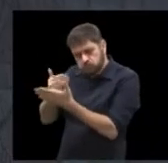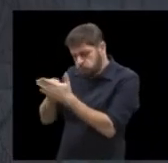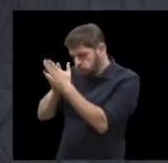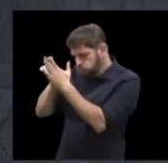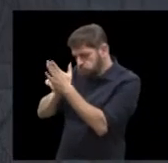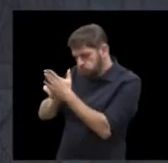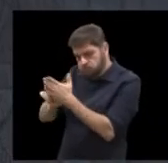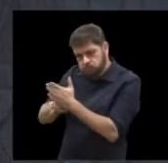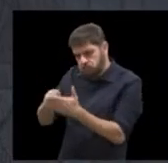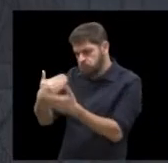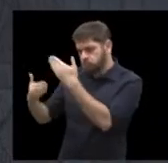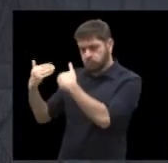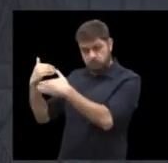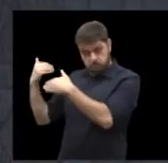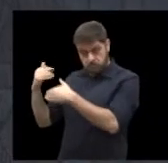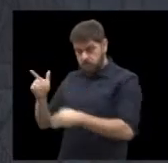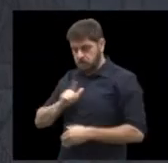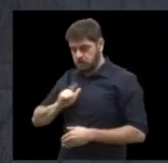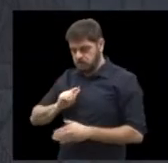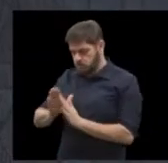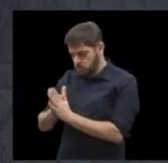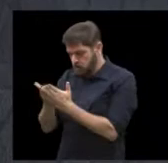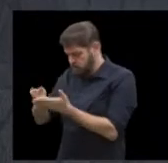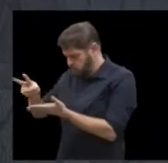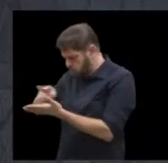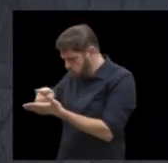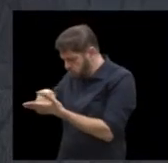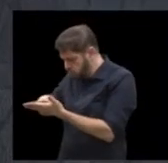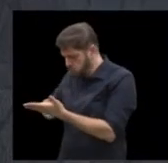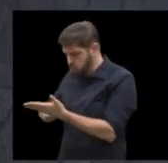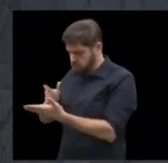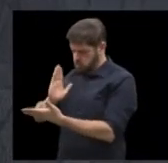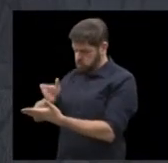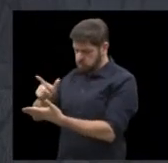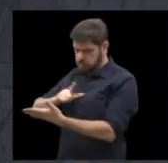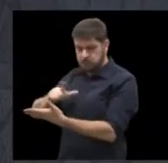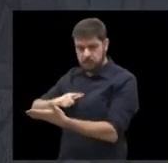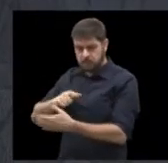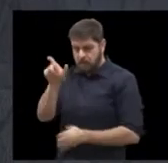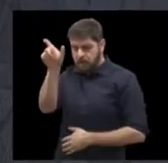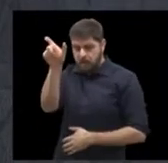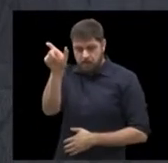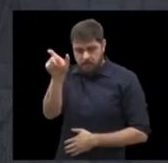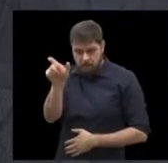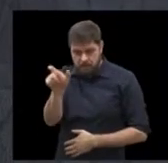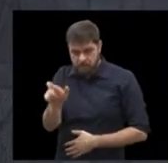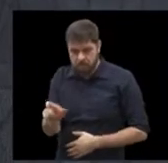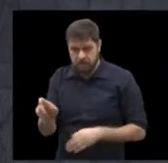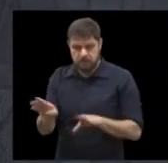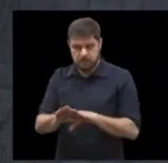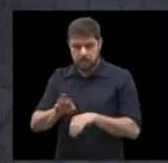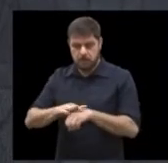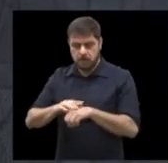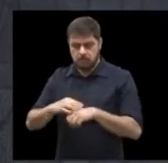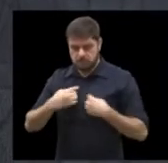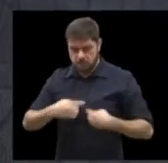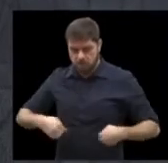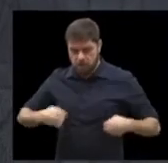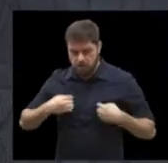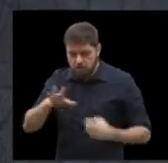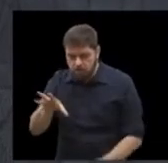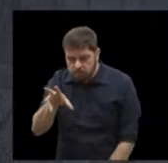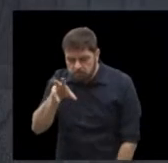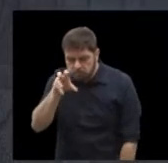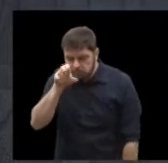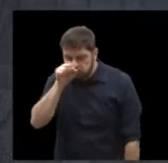feitas, que tem na literatura, foi feita quando o paciente teve um distúrbio respiratório, então nem